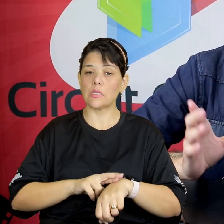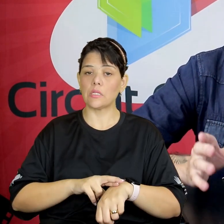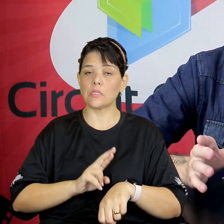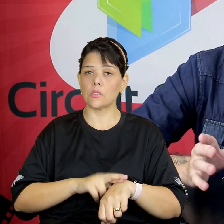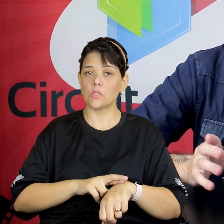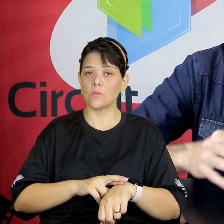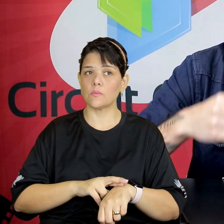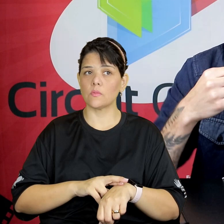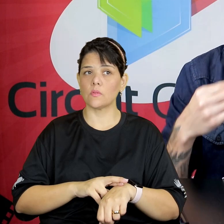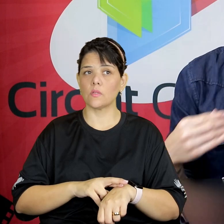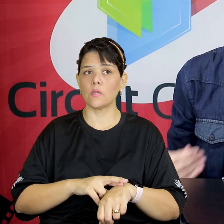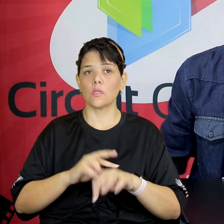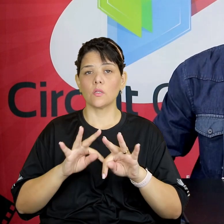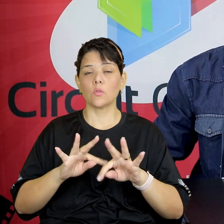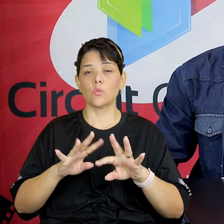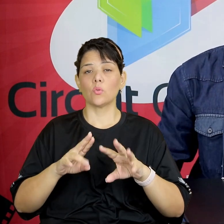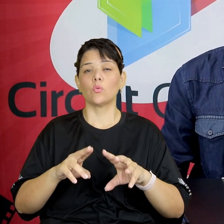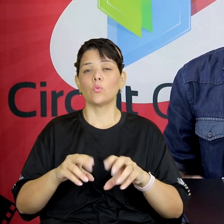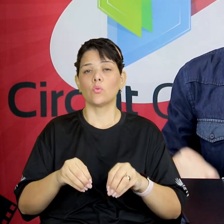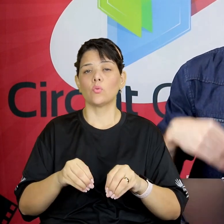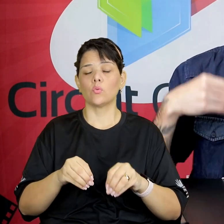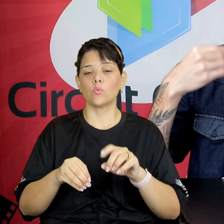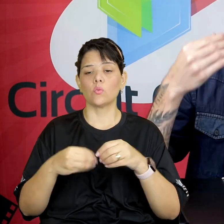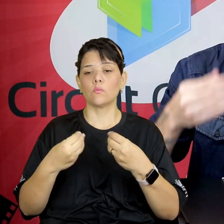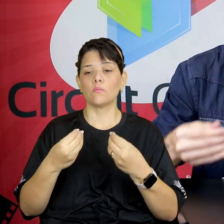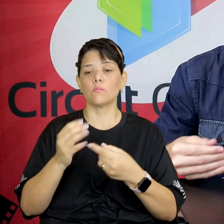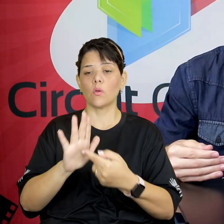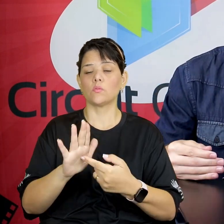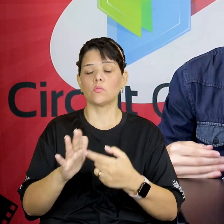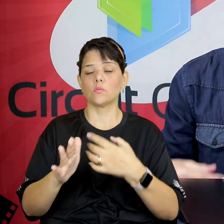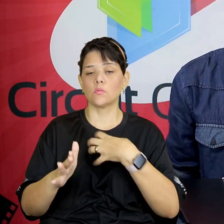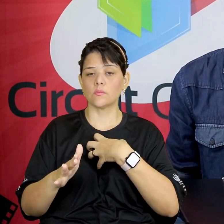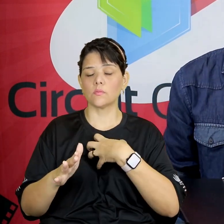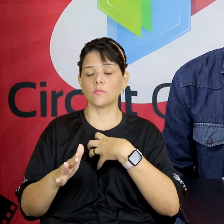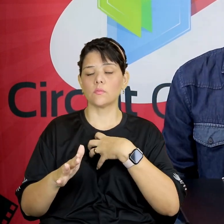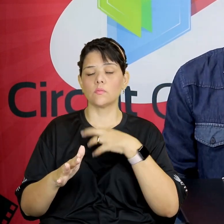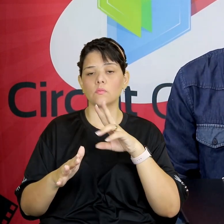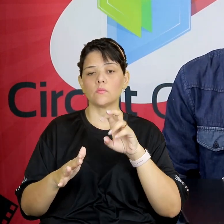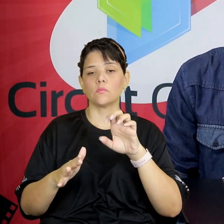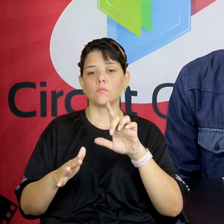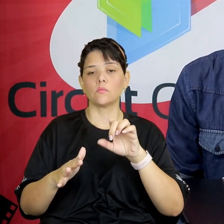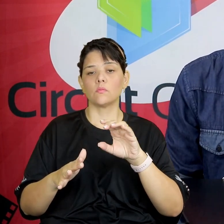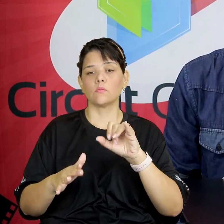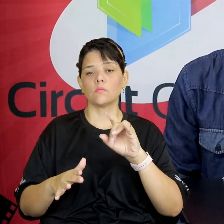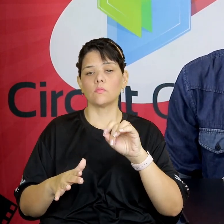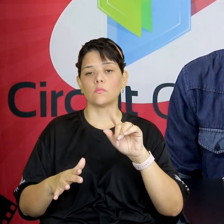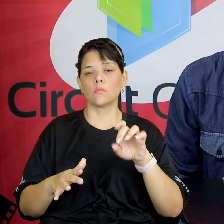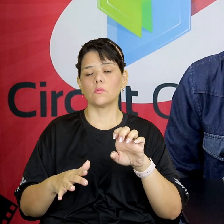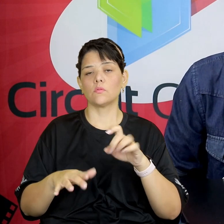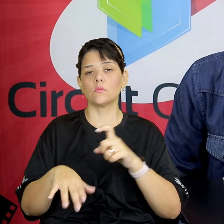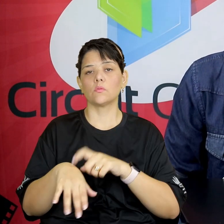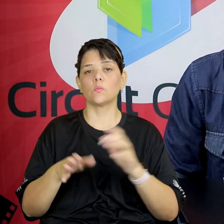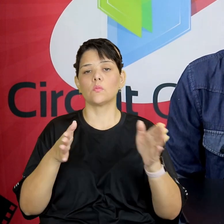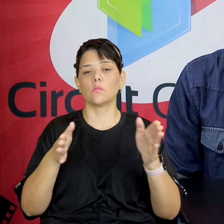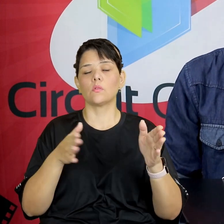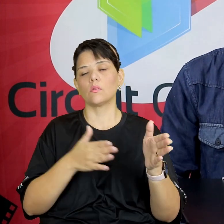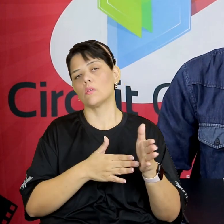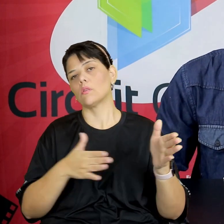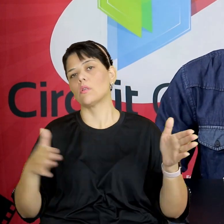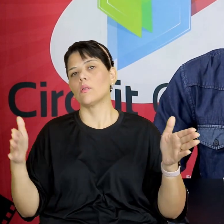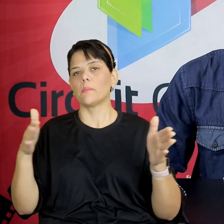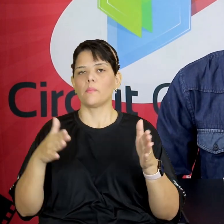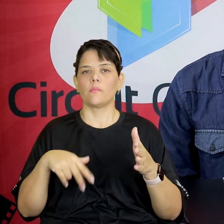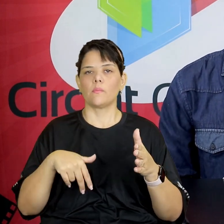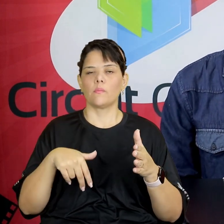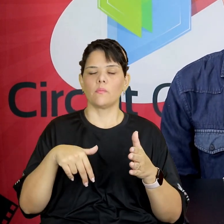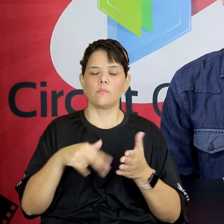tudo aquilo que dá um sentimento, que dá uma velocidade, que dá uma cadência para o seu filme. Tranquilo? Então,